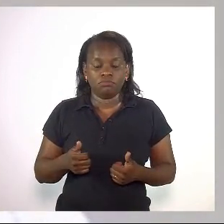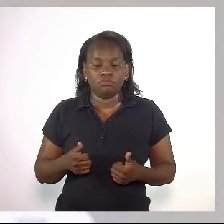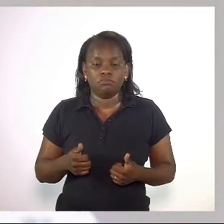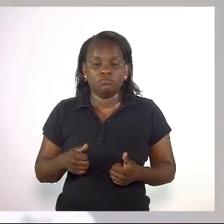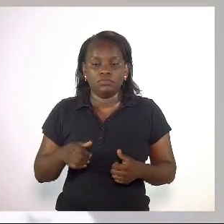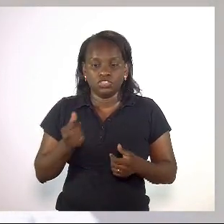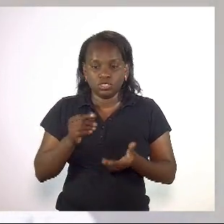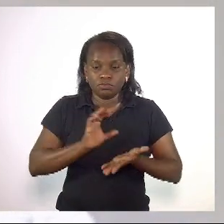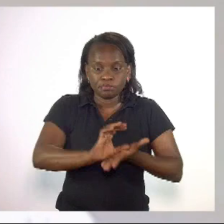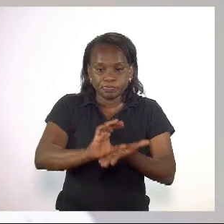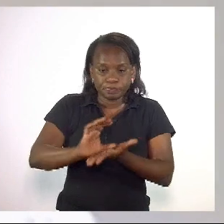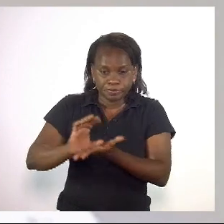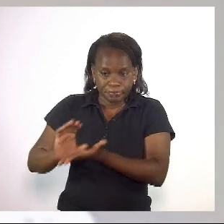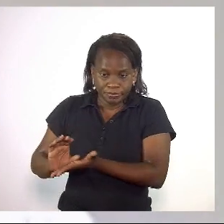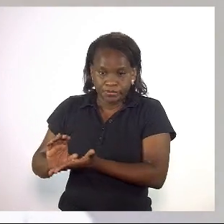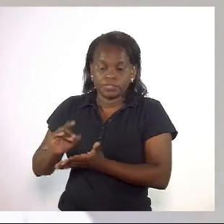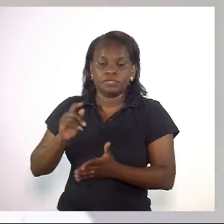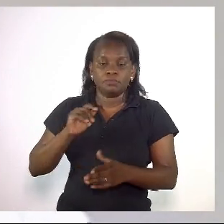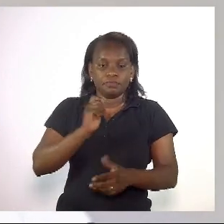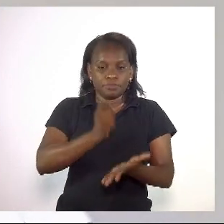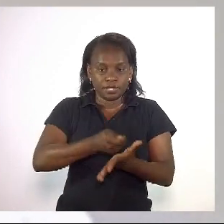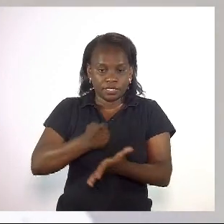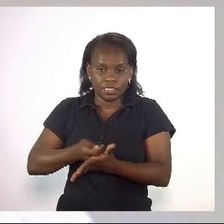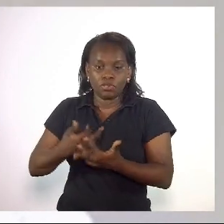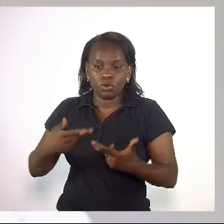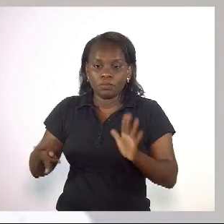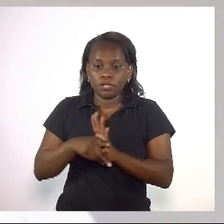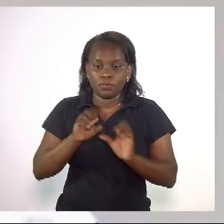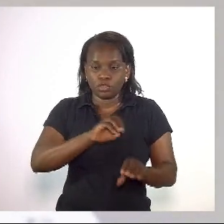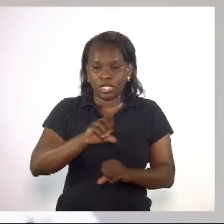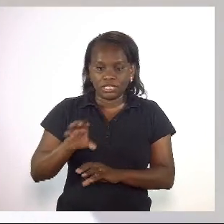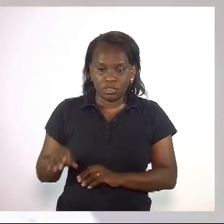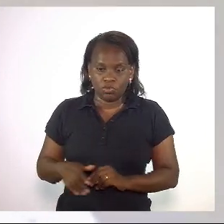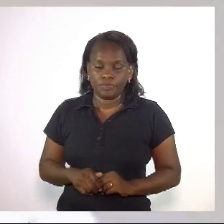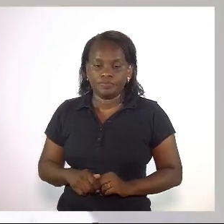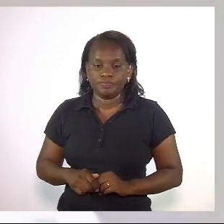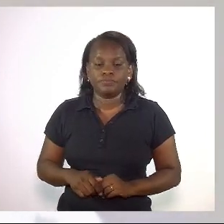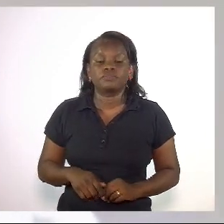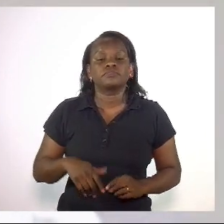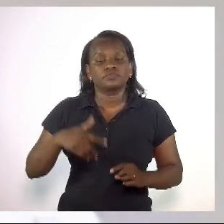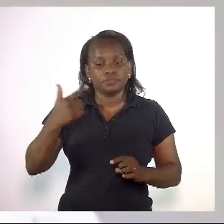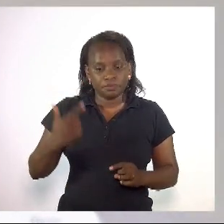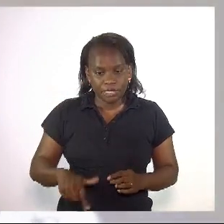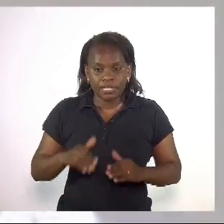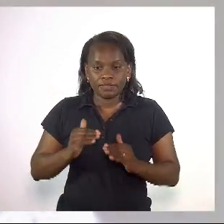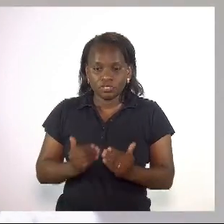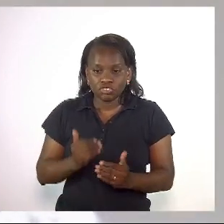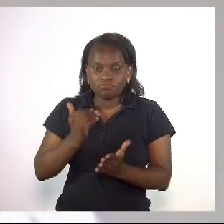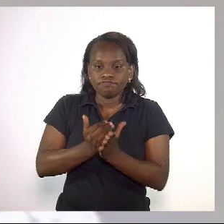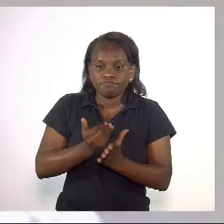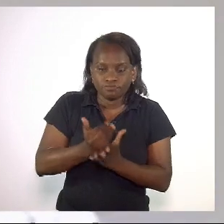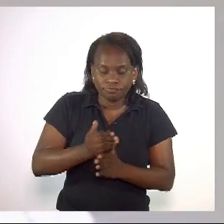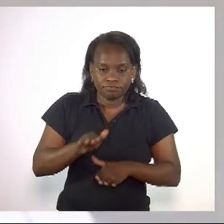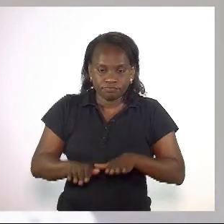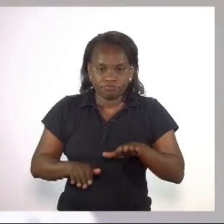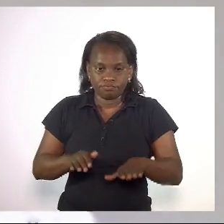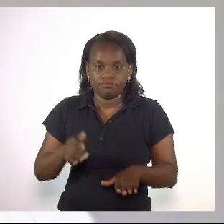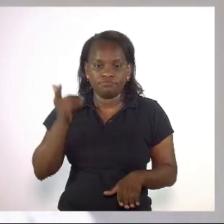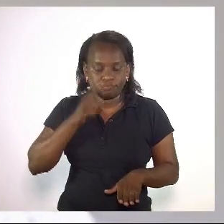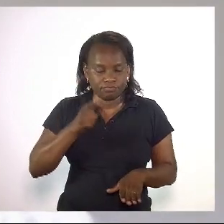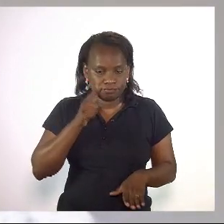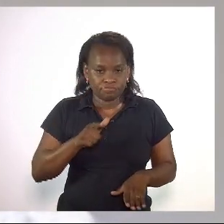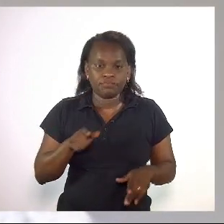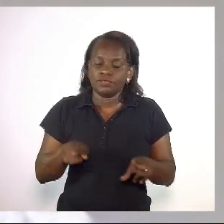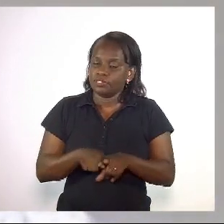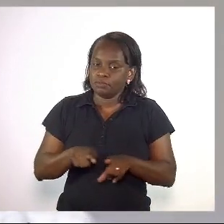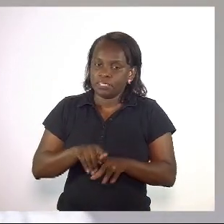dos recursos disponibilizados para o financiamento da educação. Ou seja, mais um passo à frente, ainda que nós não